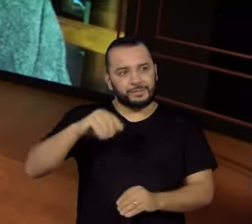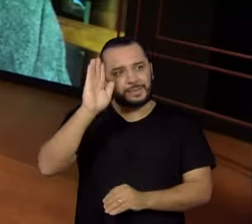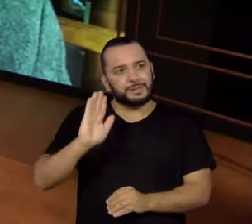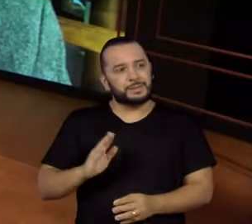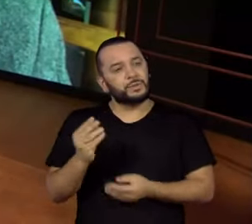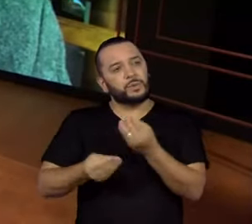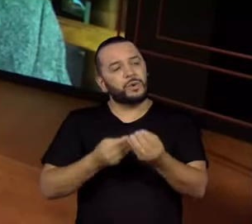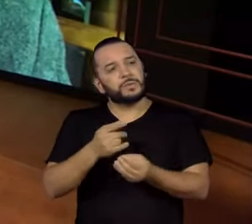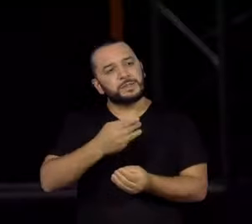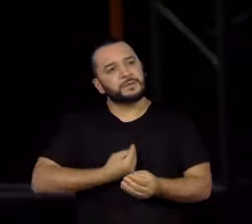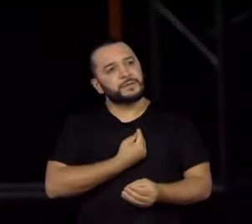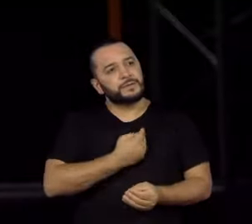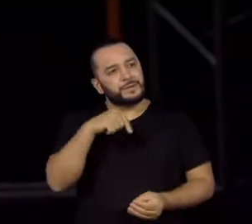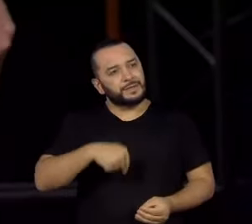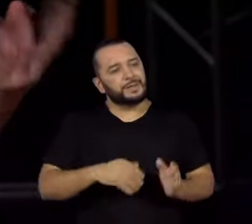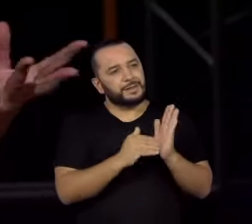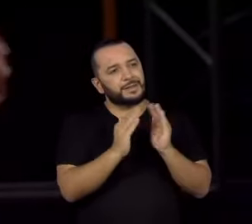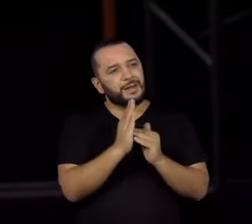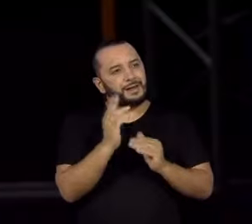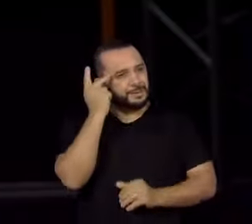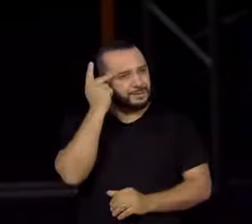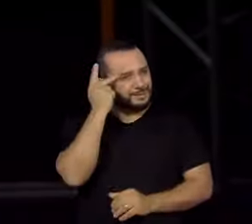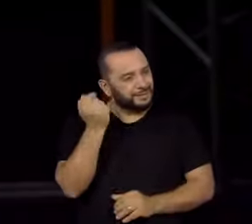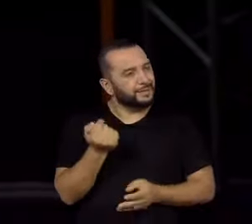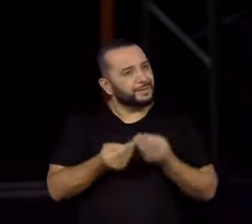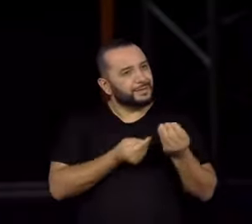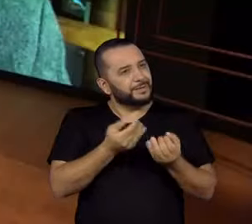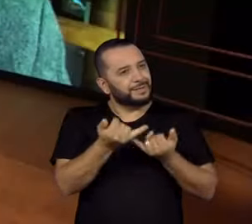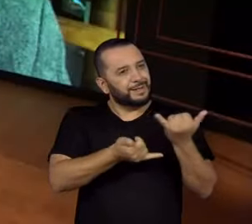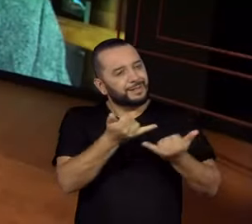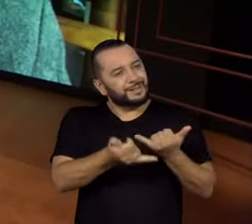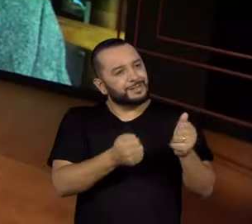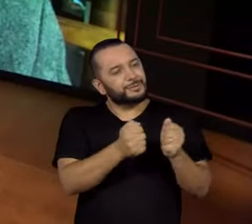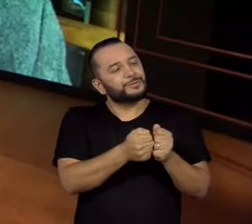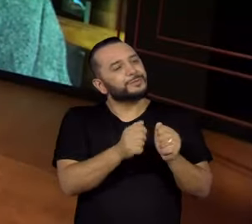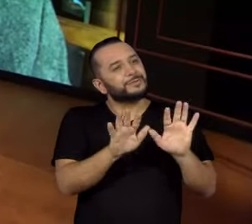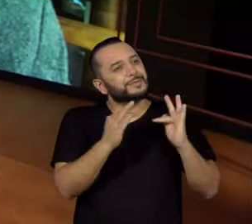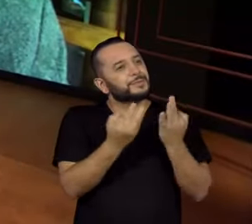no bairro da Lapa, em São Paulo, suas brincadeiras, como que era com a sua família.